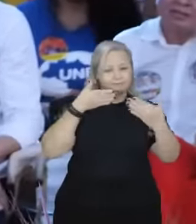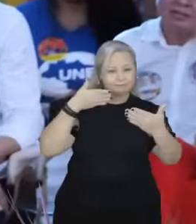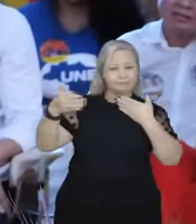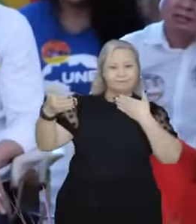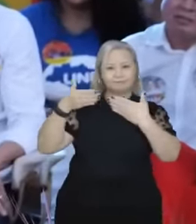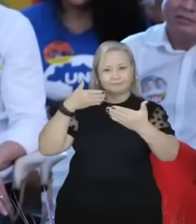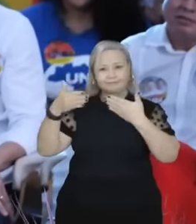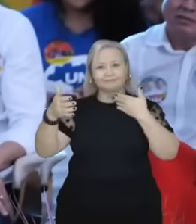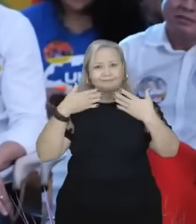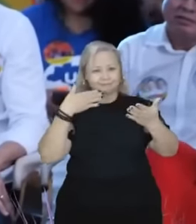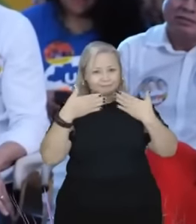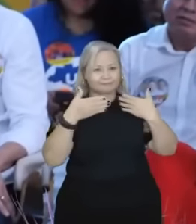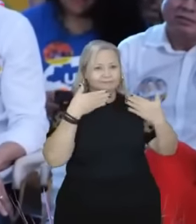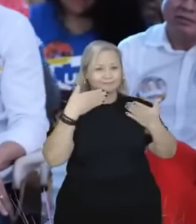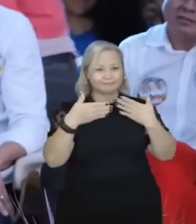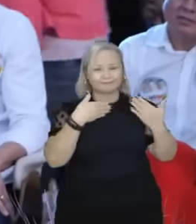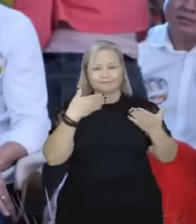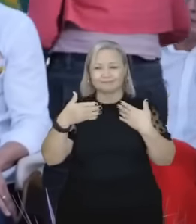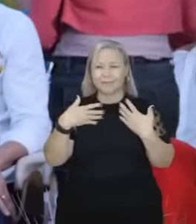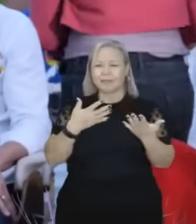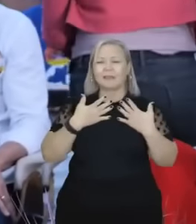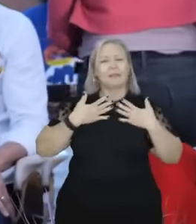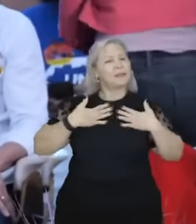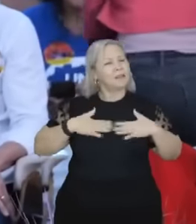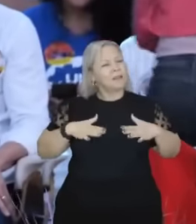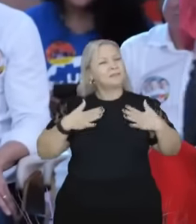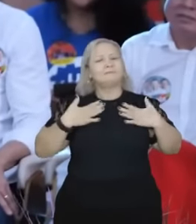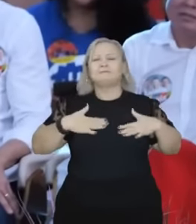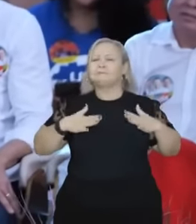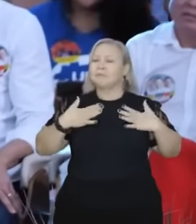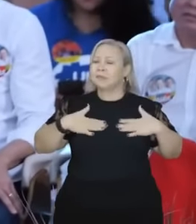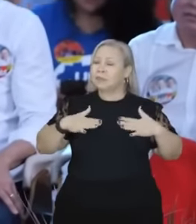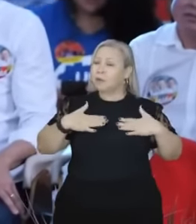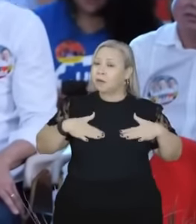muito tranquila com vocês, porque